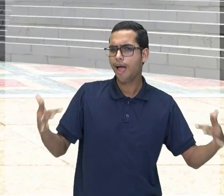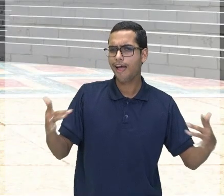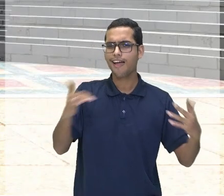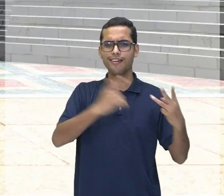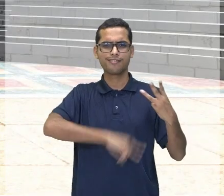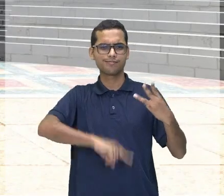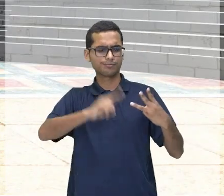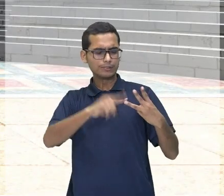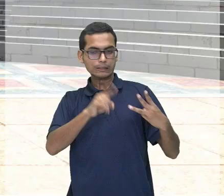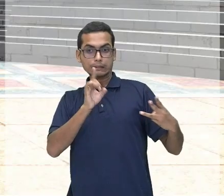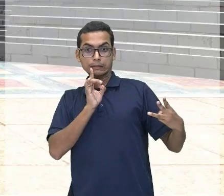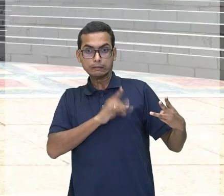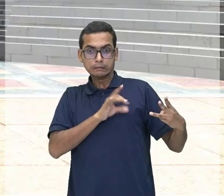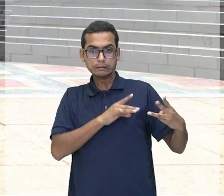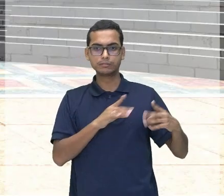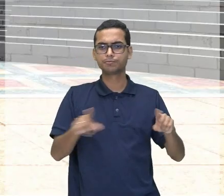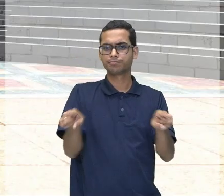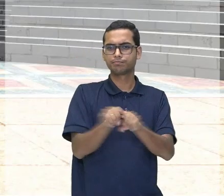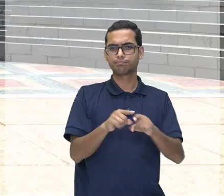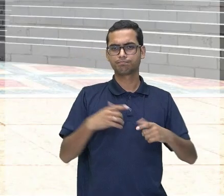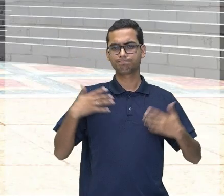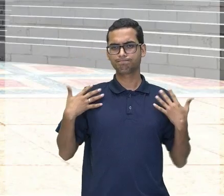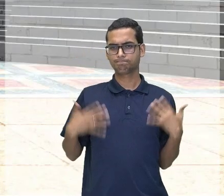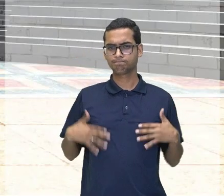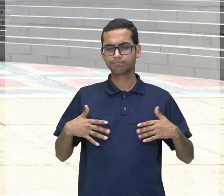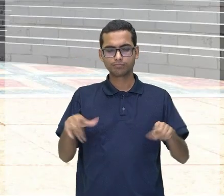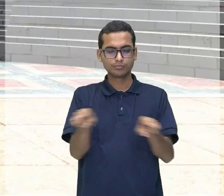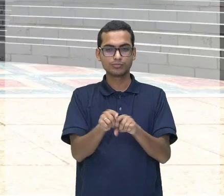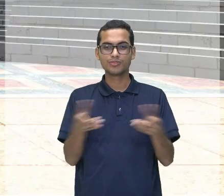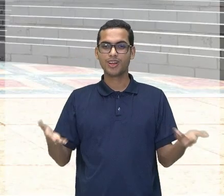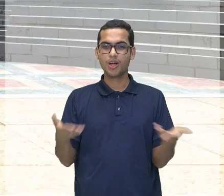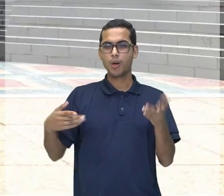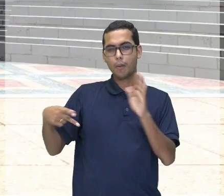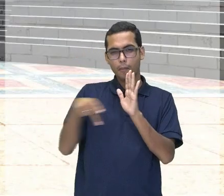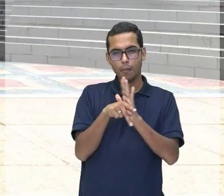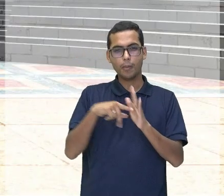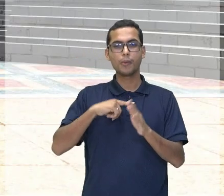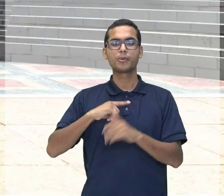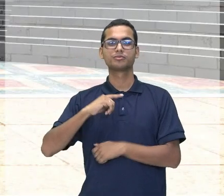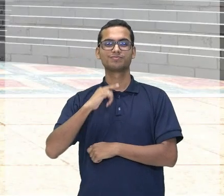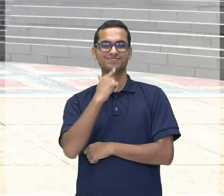teatral. Já a comédia é um pouquinho diferente, né? Então, a comédia ela é uma sátira